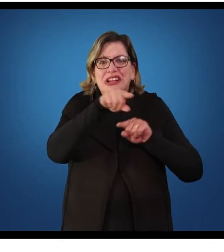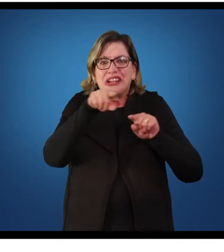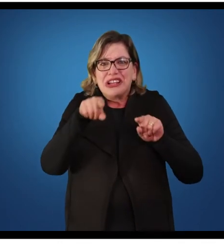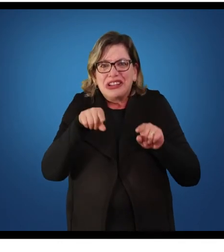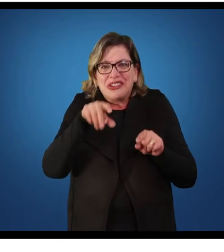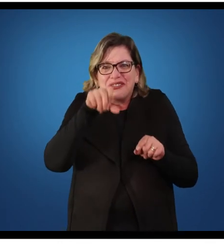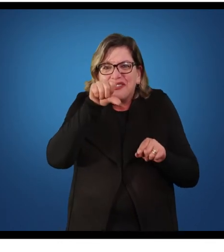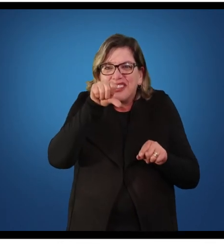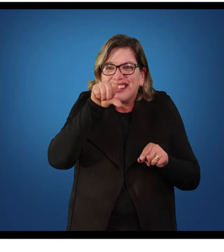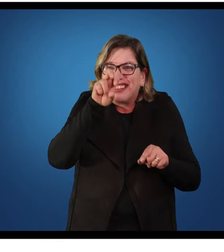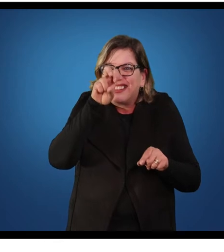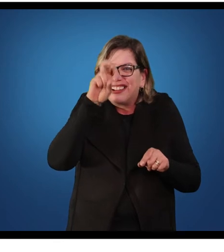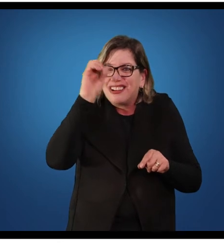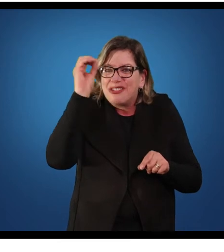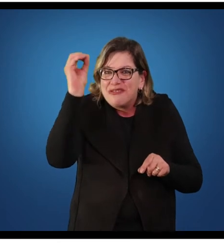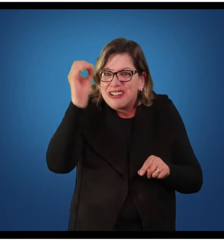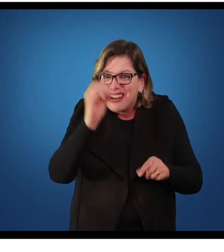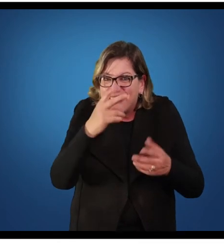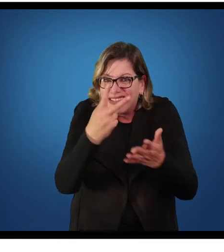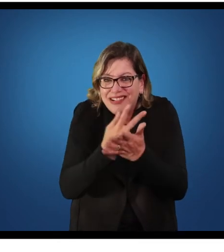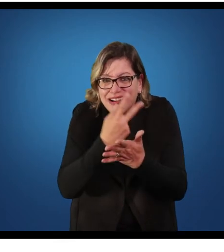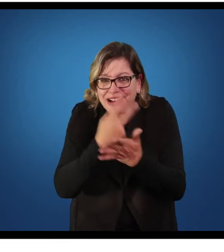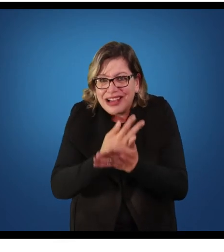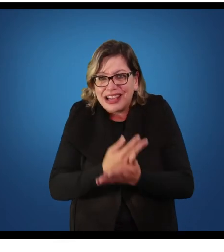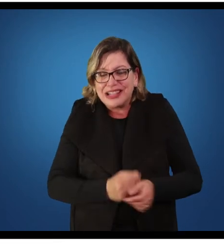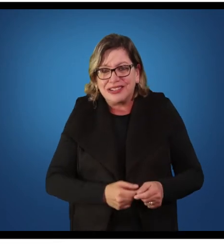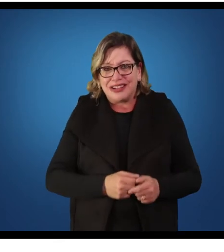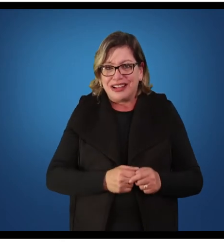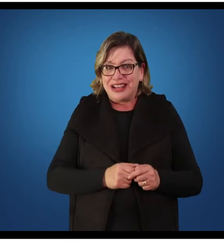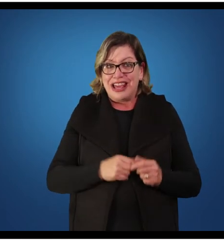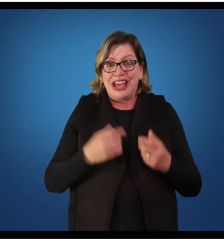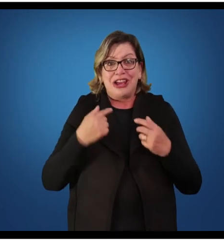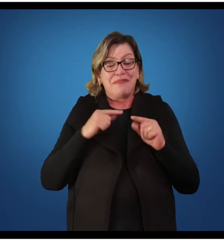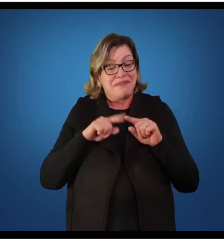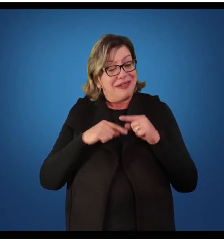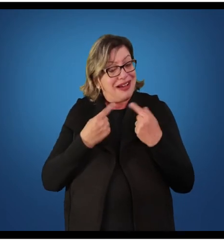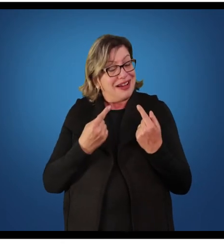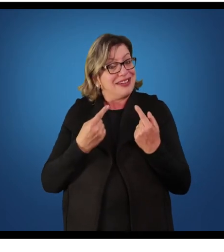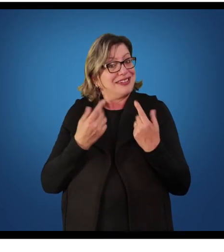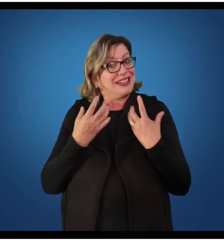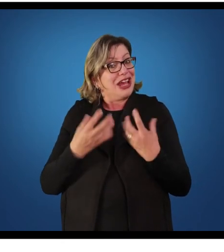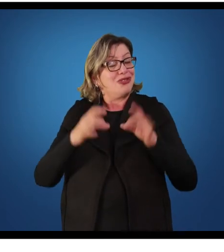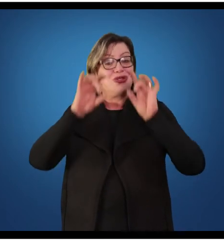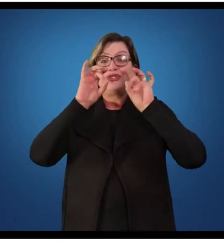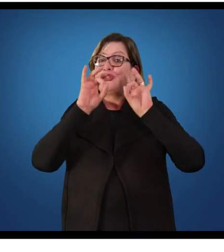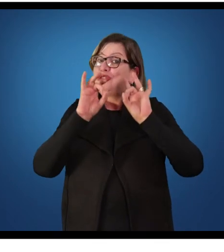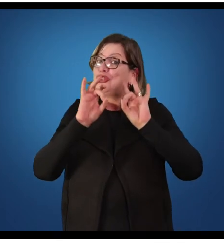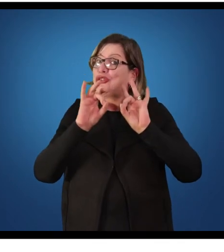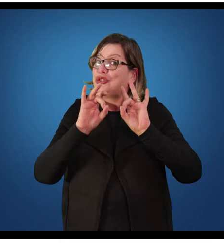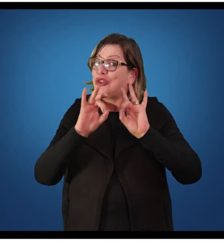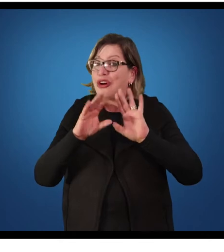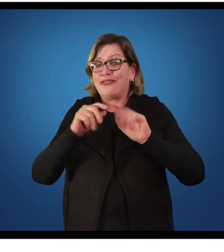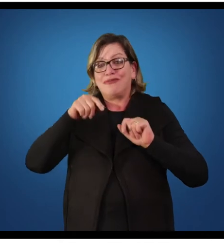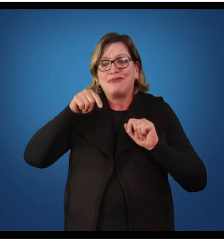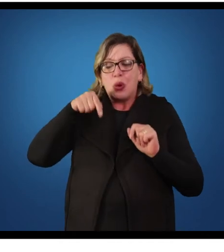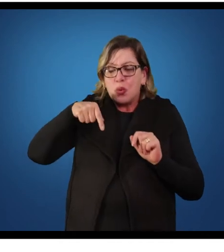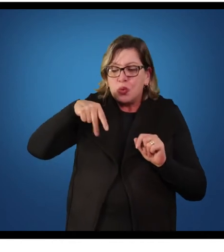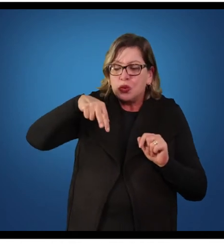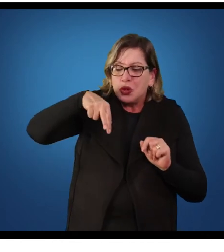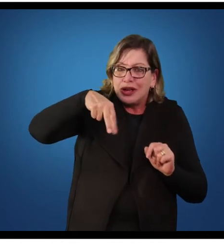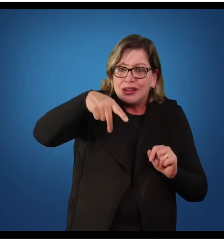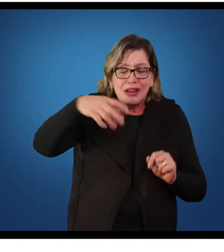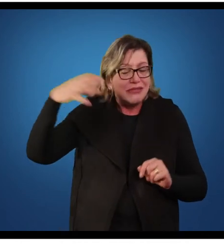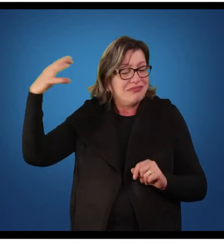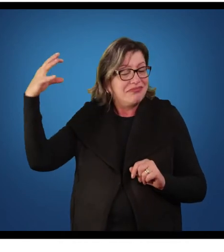95% estaria errado. Certo? Eu quero que vocês apenas tenham condições de fazer a progressão e